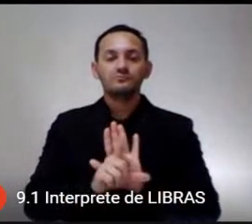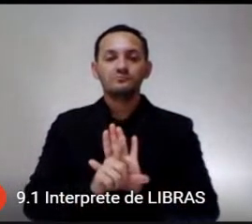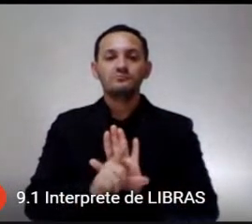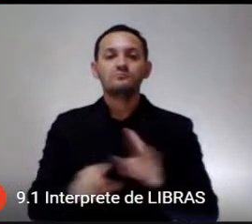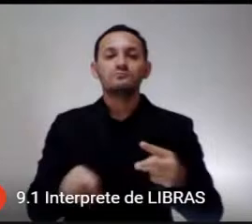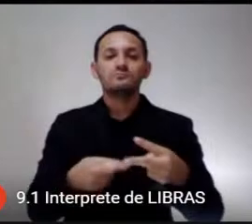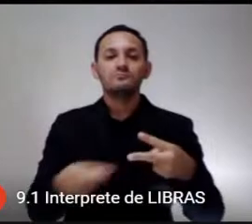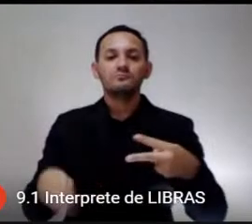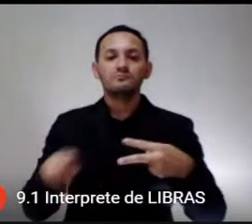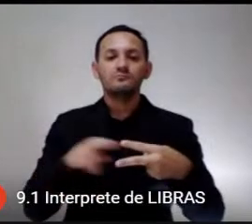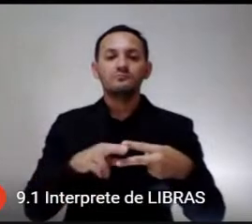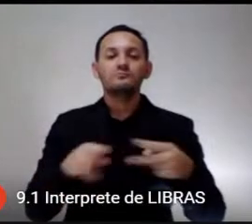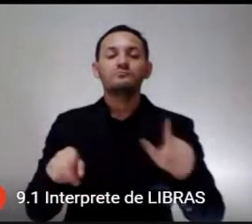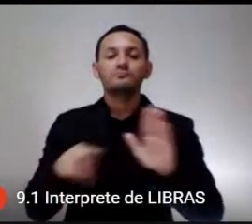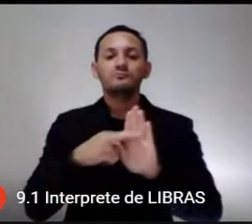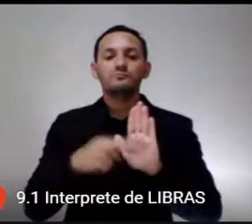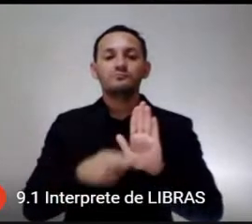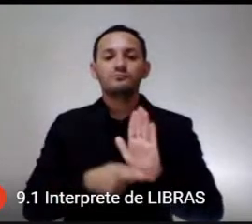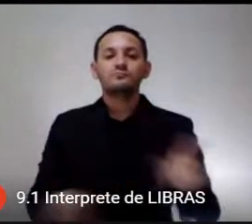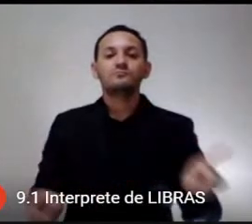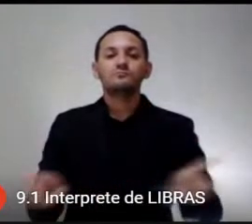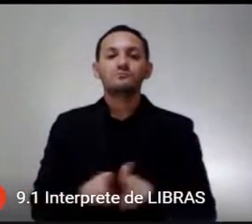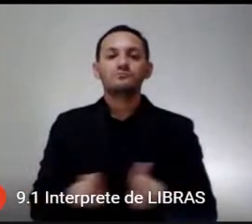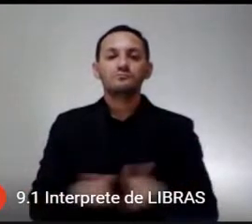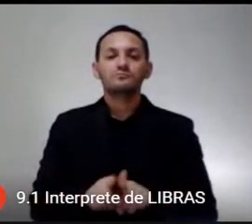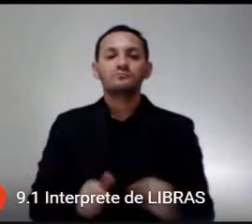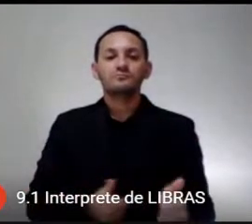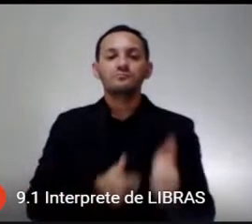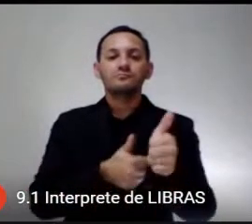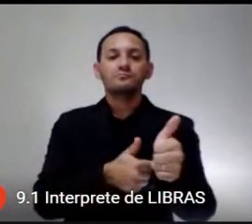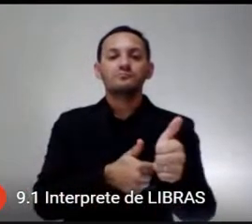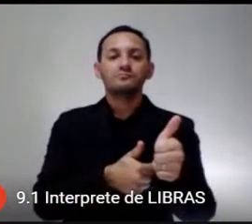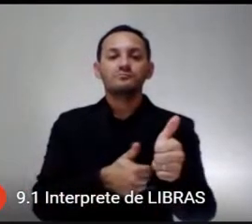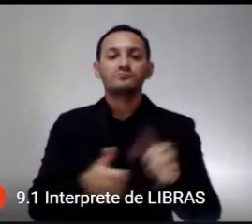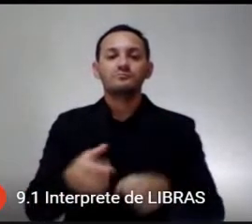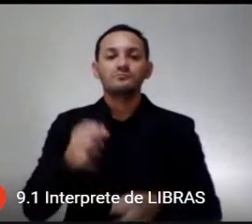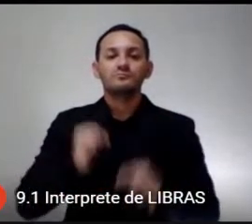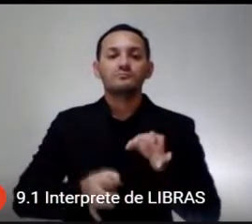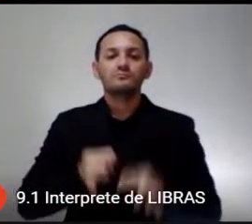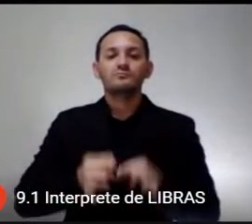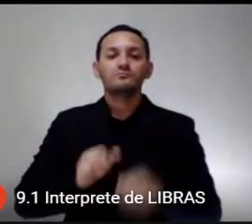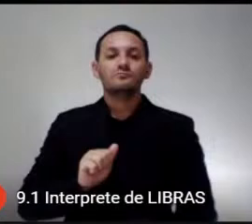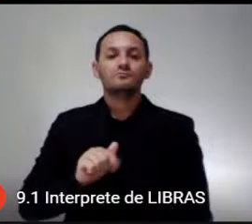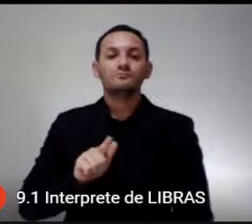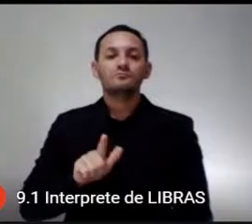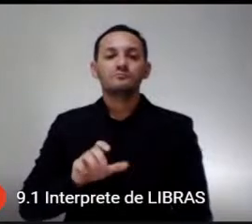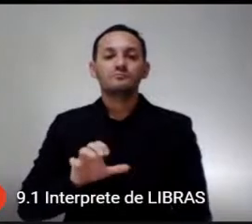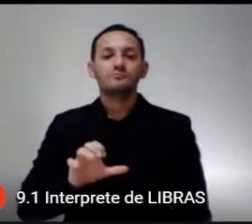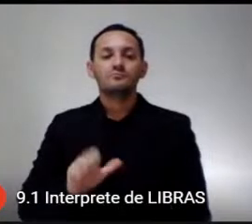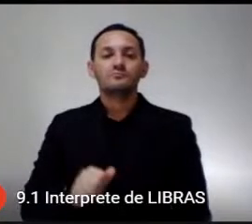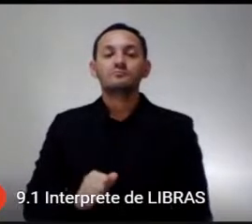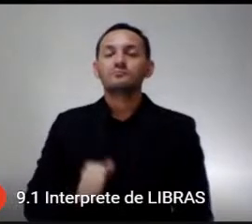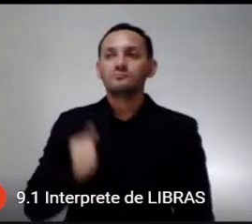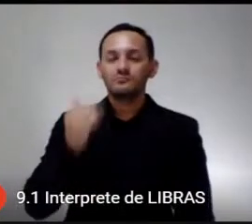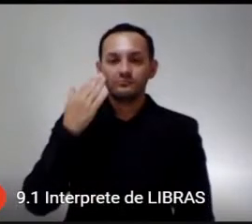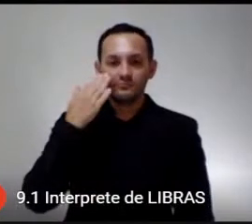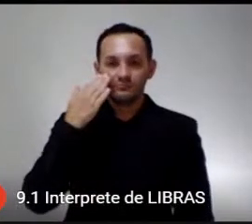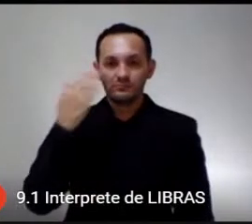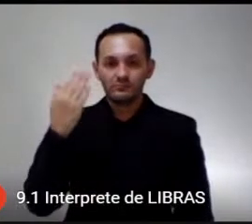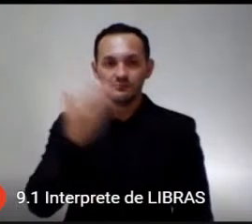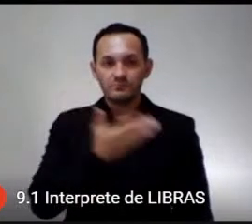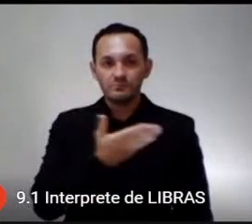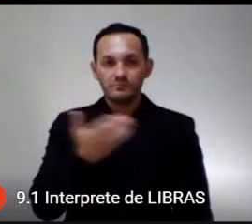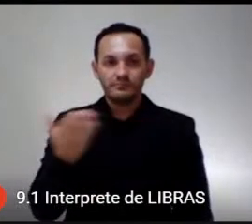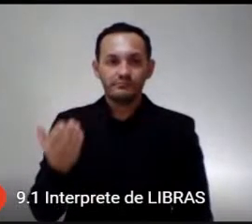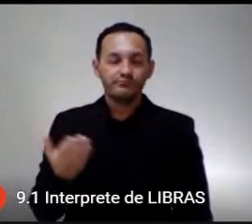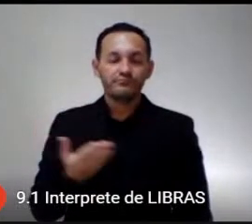devida vênia ao doutor Rony Clay, eu acompanho a doutora Ângela. Agradeço a participação de todos e proclamo o resultado. Por